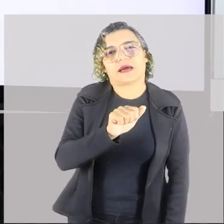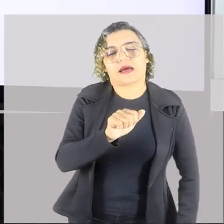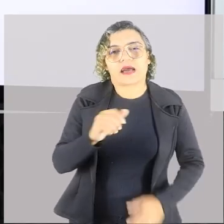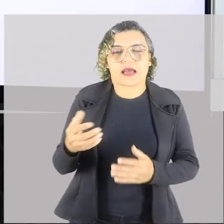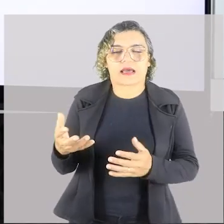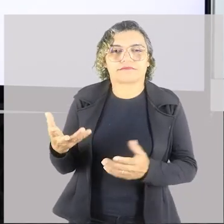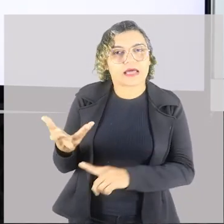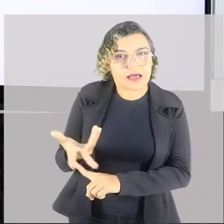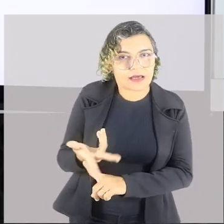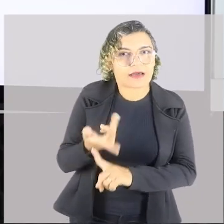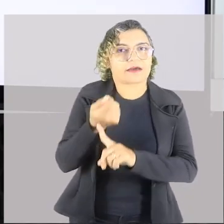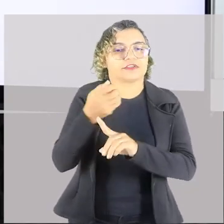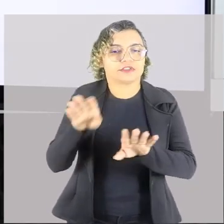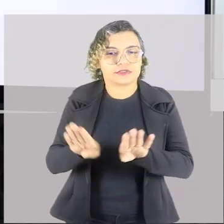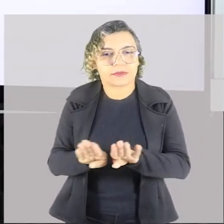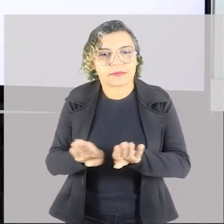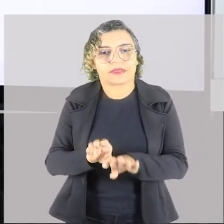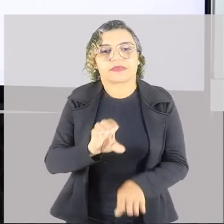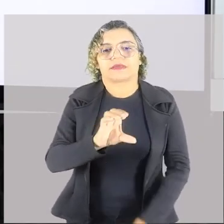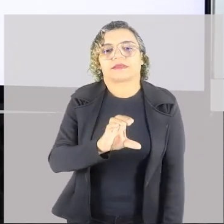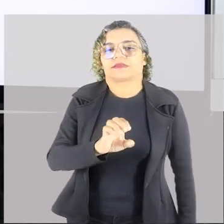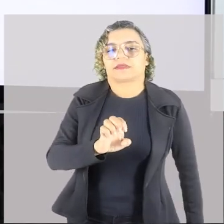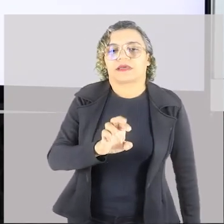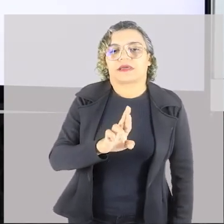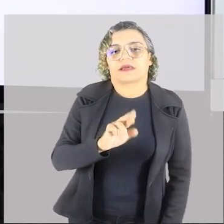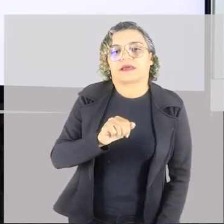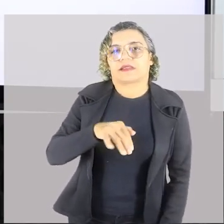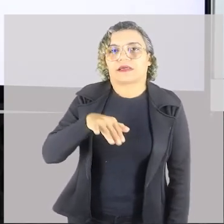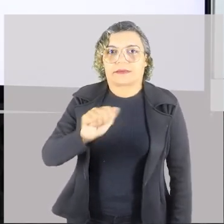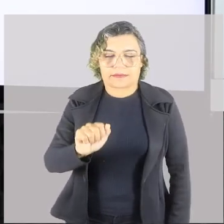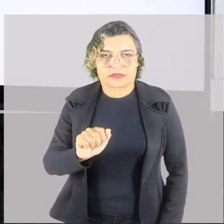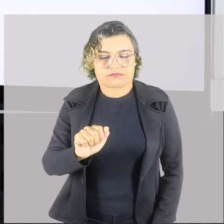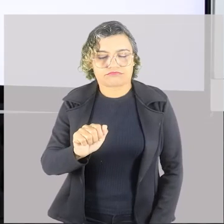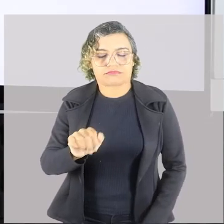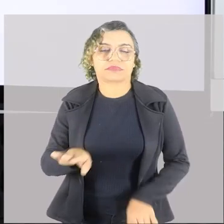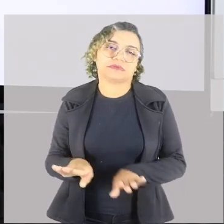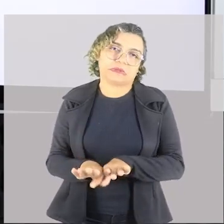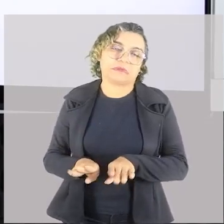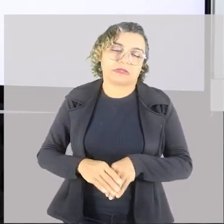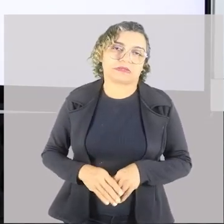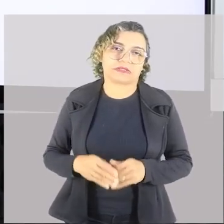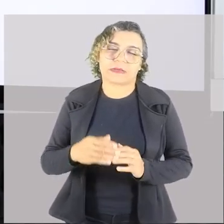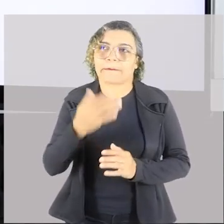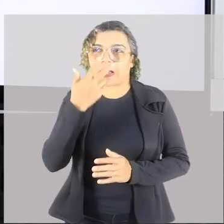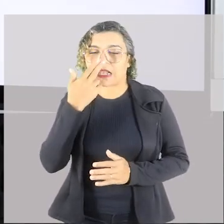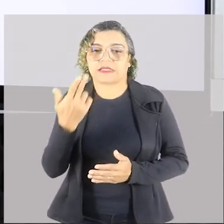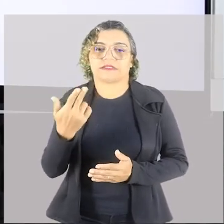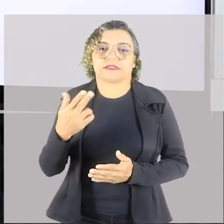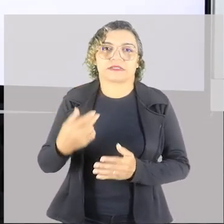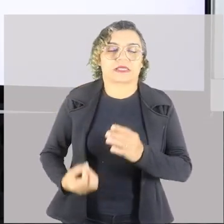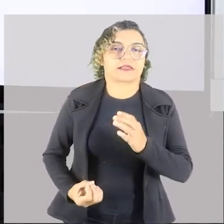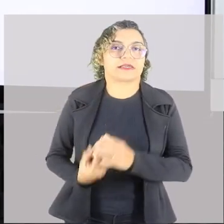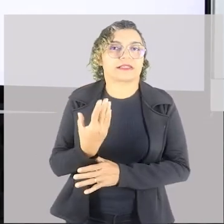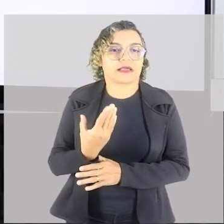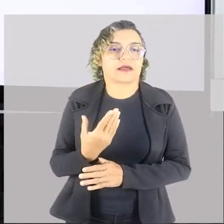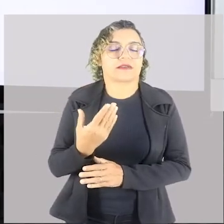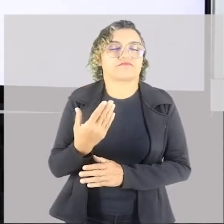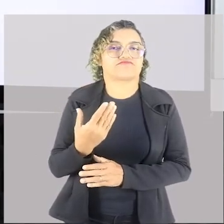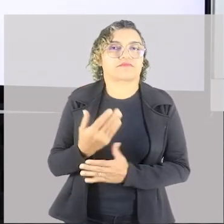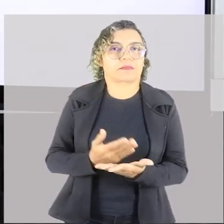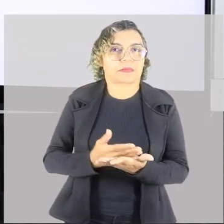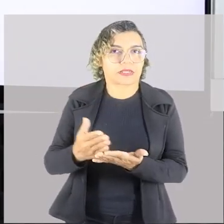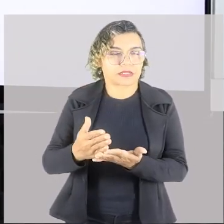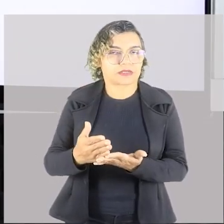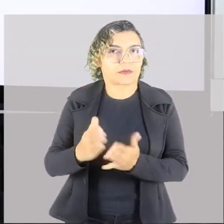civilizações que começaram a inventar ou a fazer a chamada arte da cerâmica inauguraram ali o período da